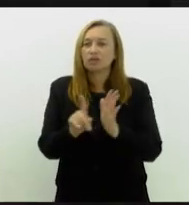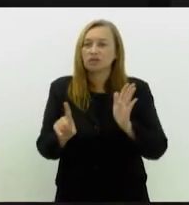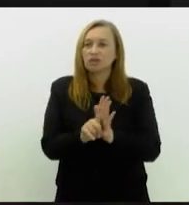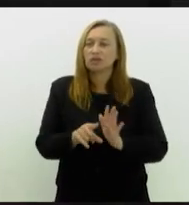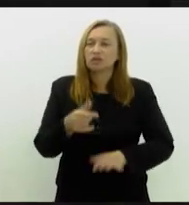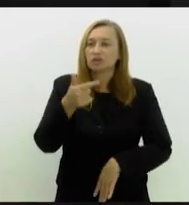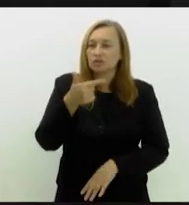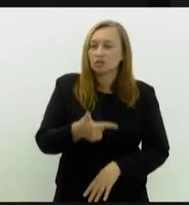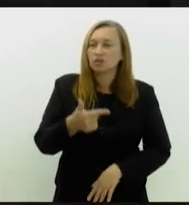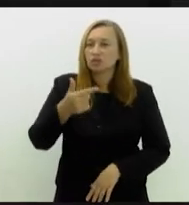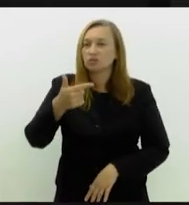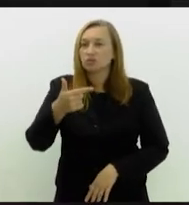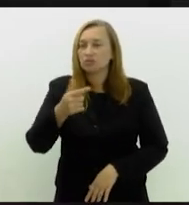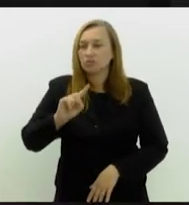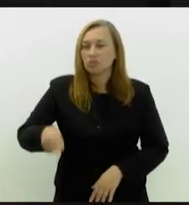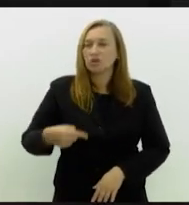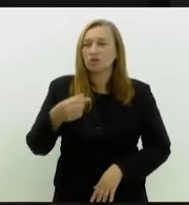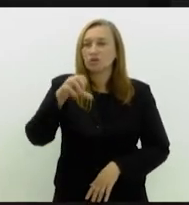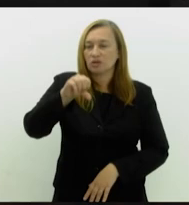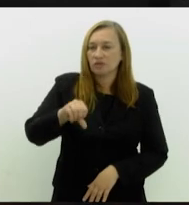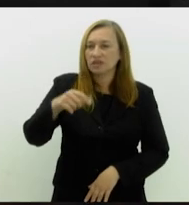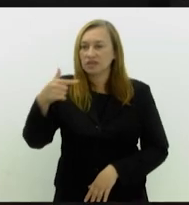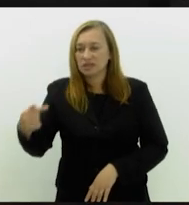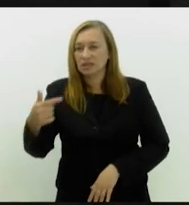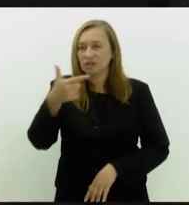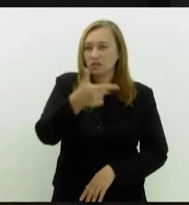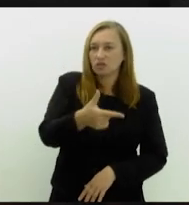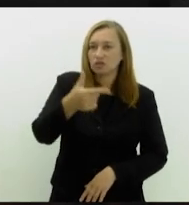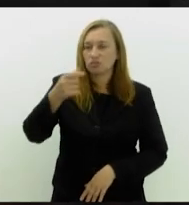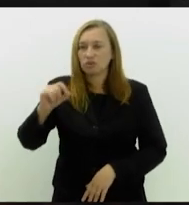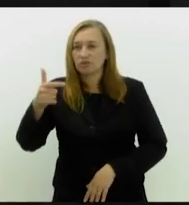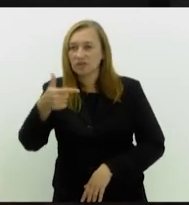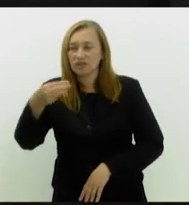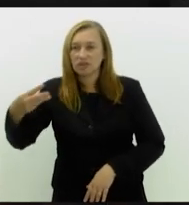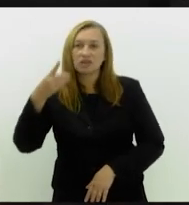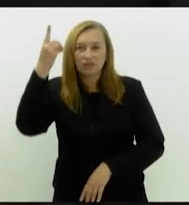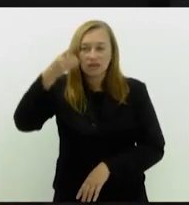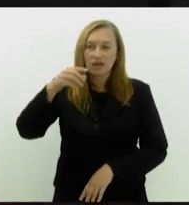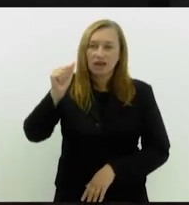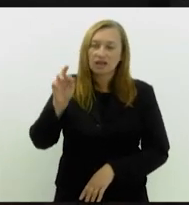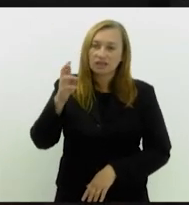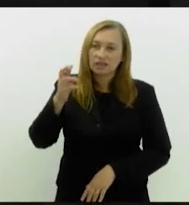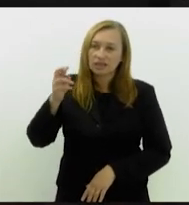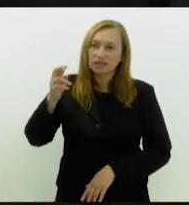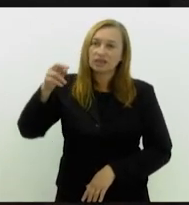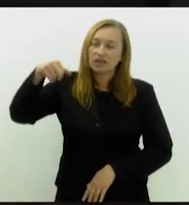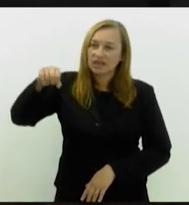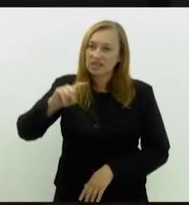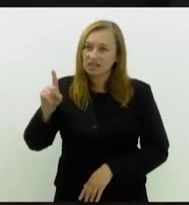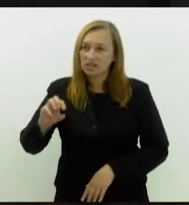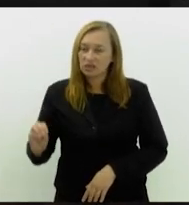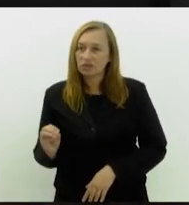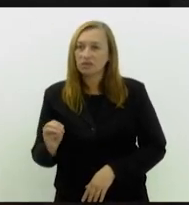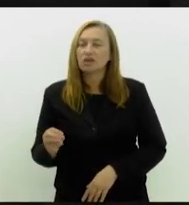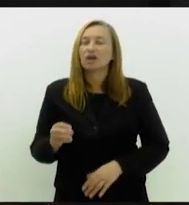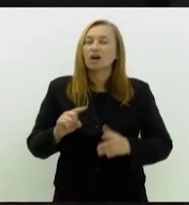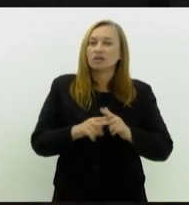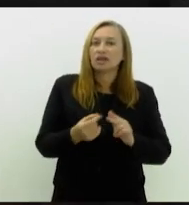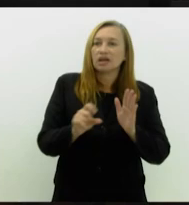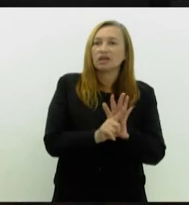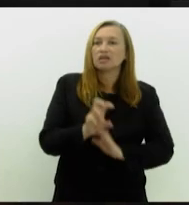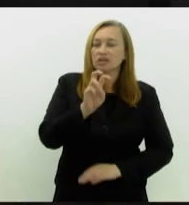de lei número 2 2023 de autoria do deputado Andrezinho Siciliano que altera a lei